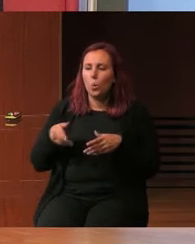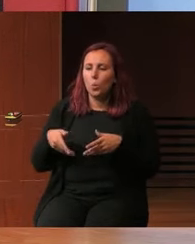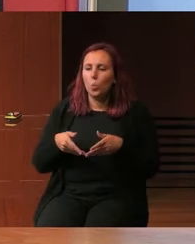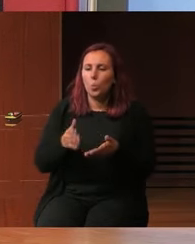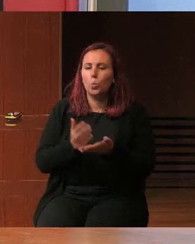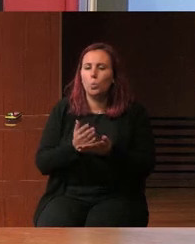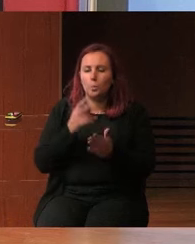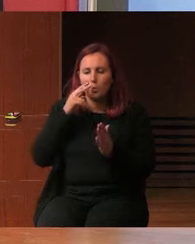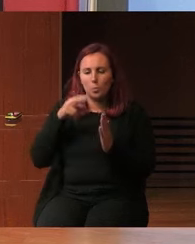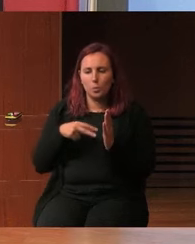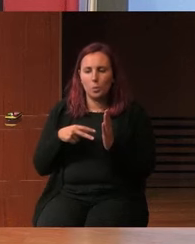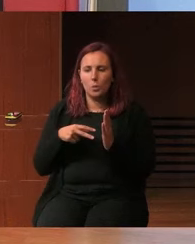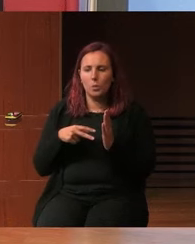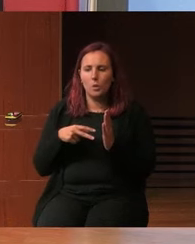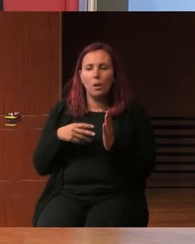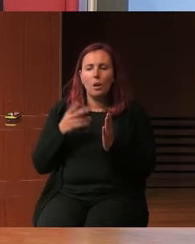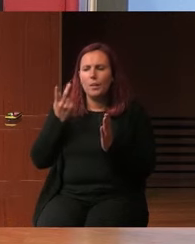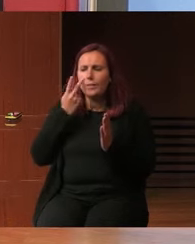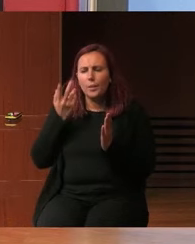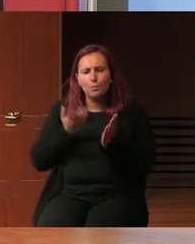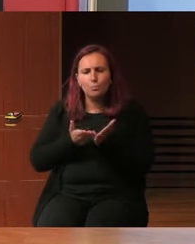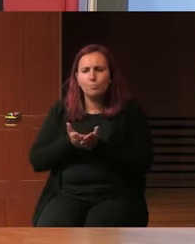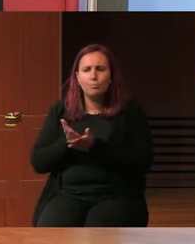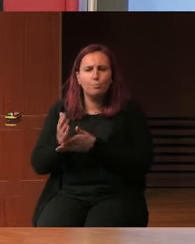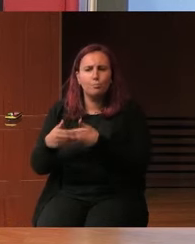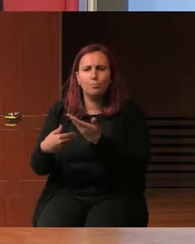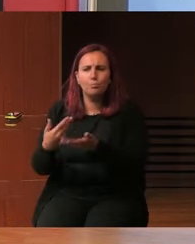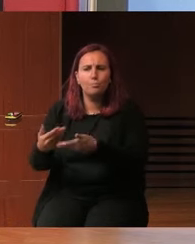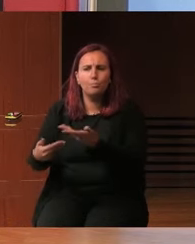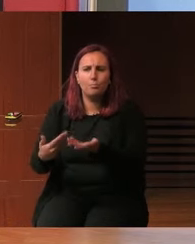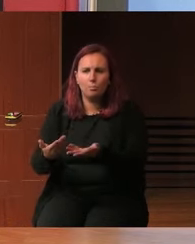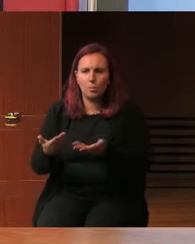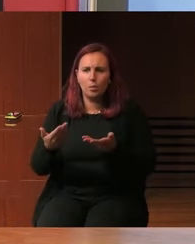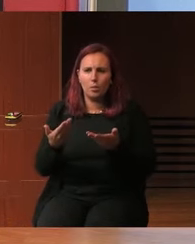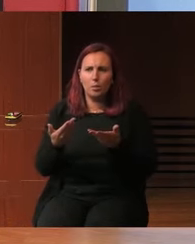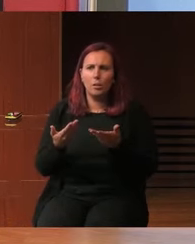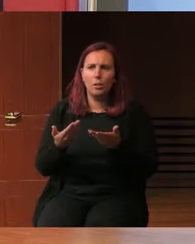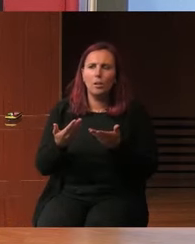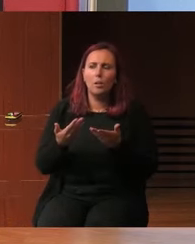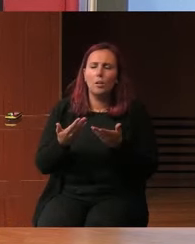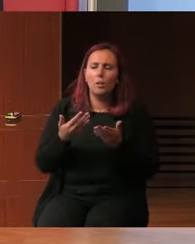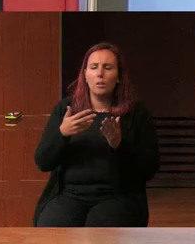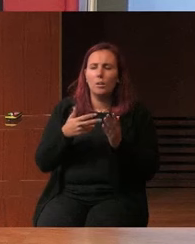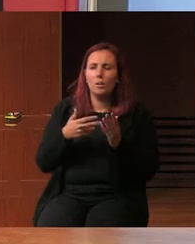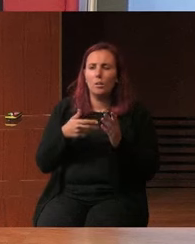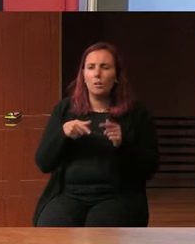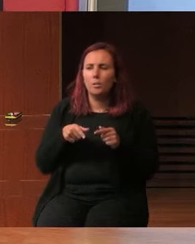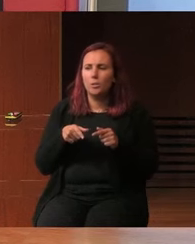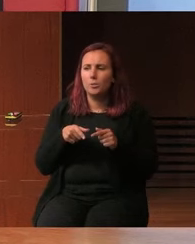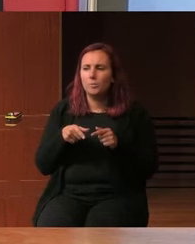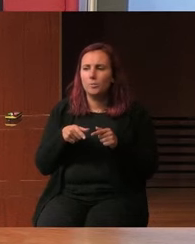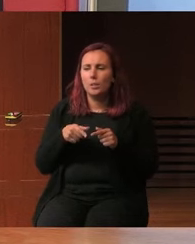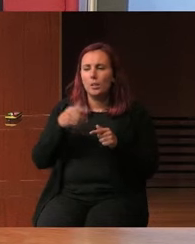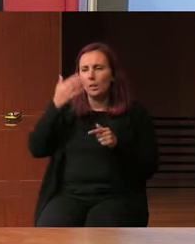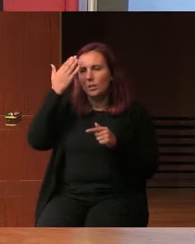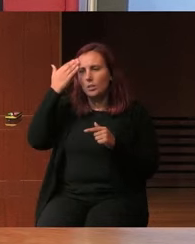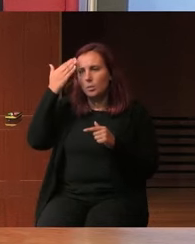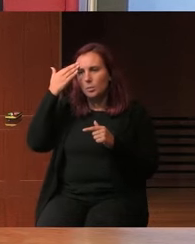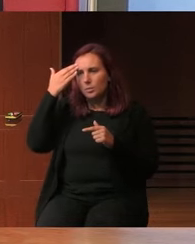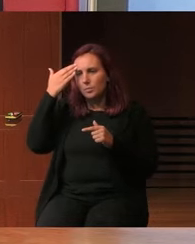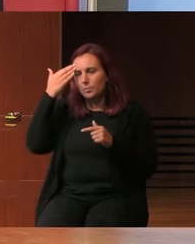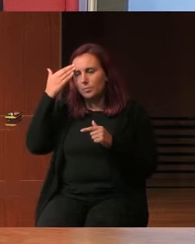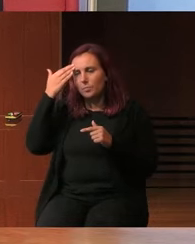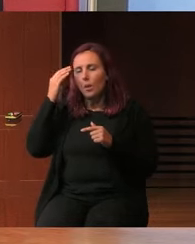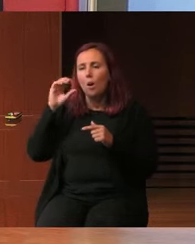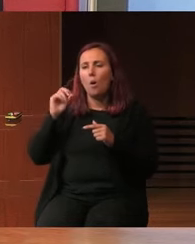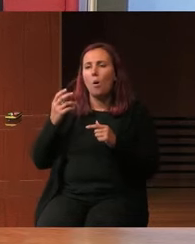percurso como leitor faz-se ao longo da vida, vamos mudando como leitores ao longo da vida e as capacidades